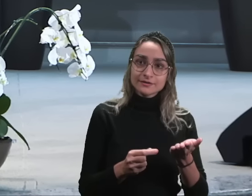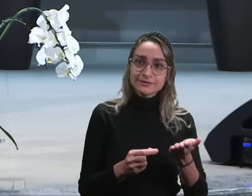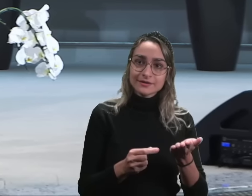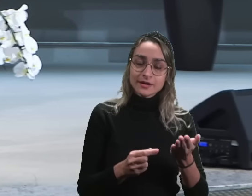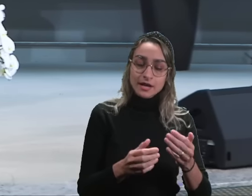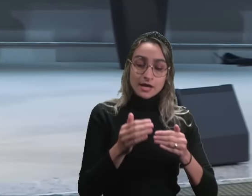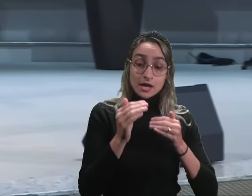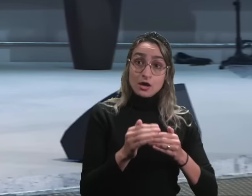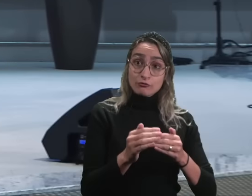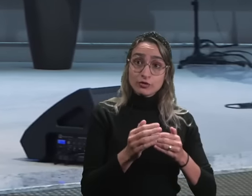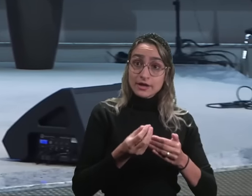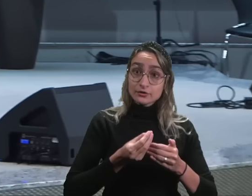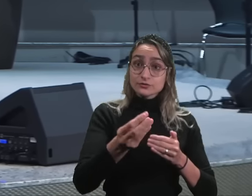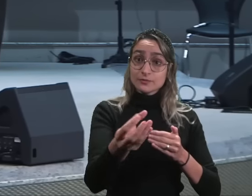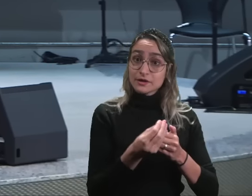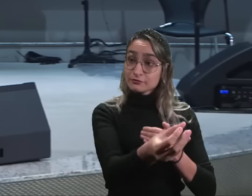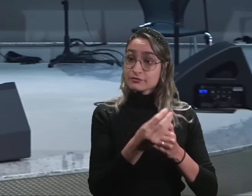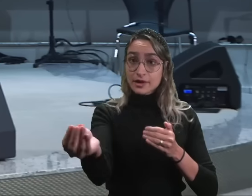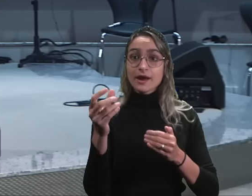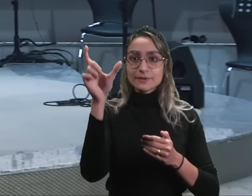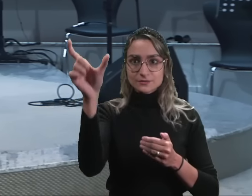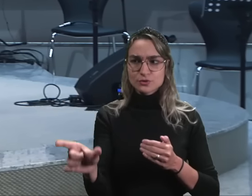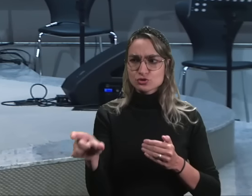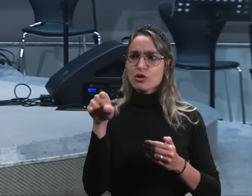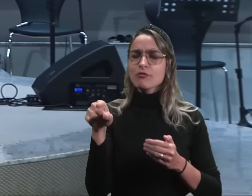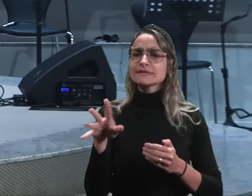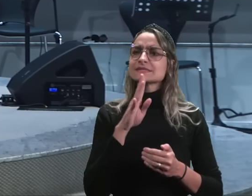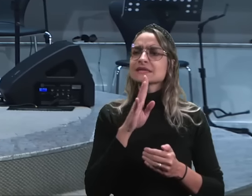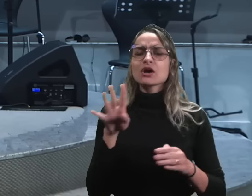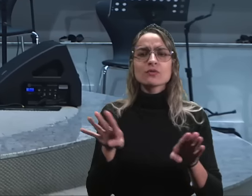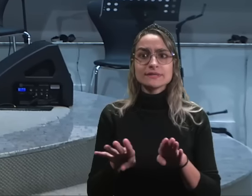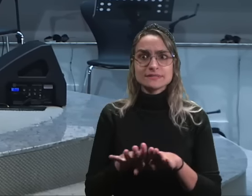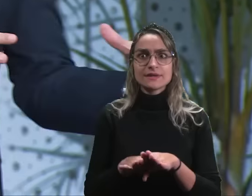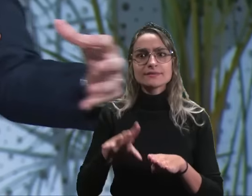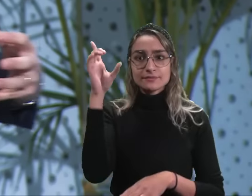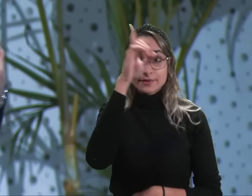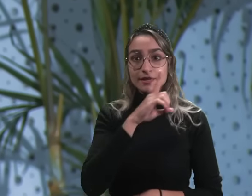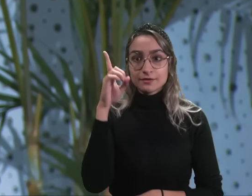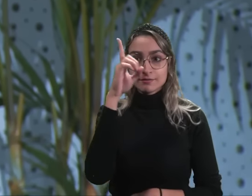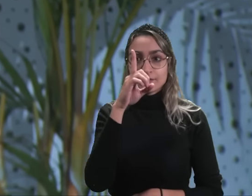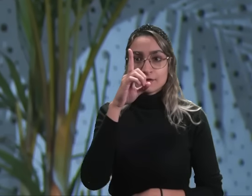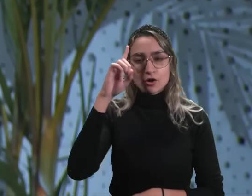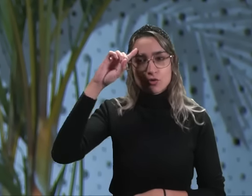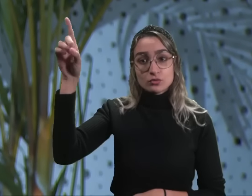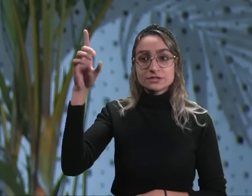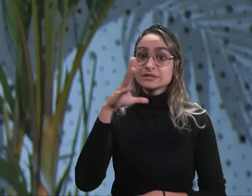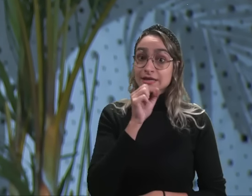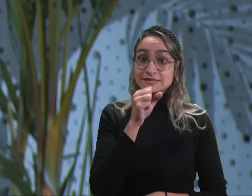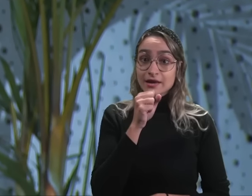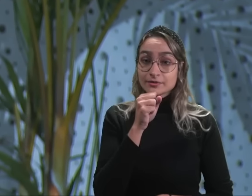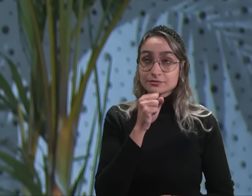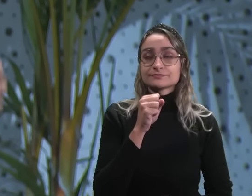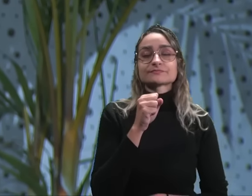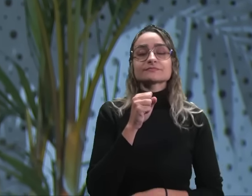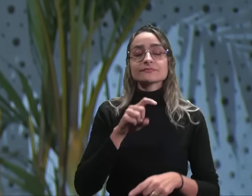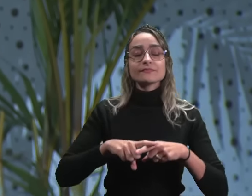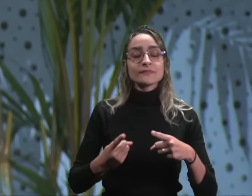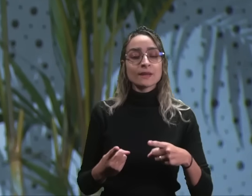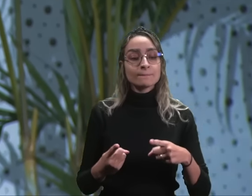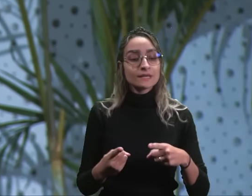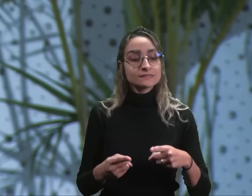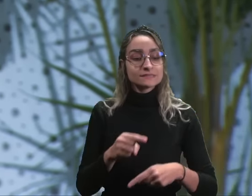certo dia quando naquele naqueles dias ao redor daqueles dias beites ele ele estava em casa orando e se sentou à